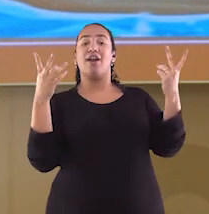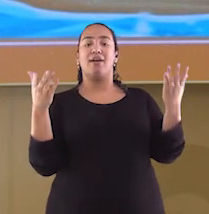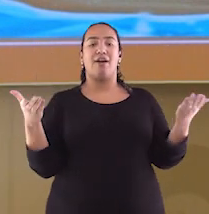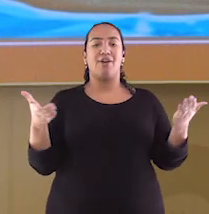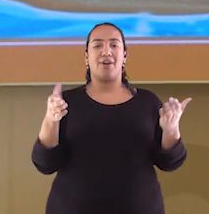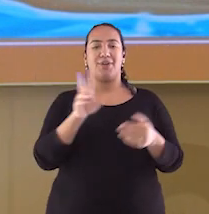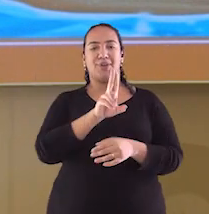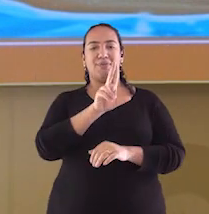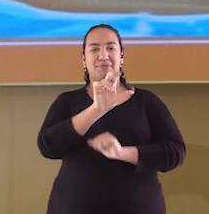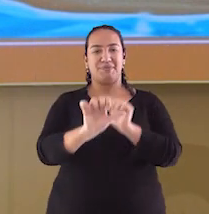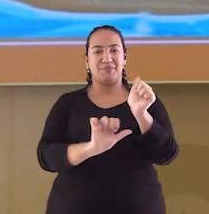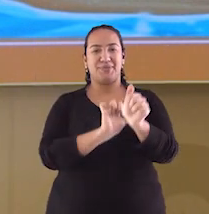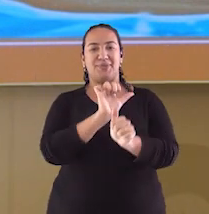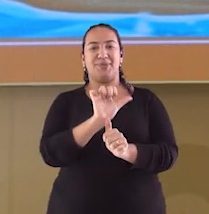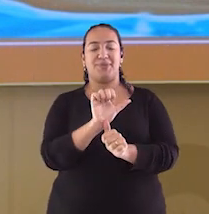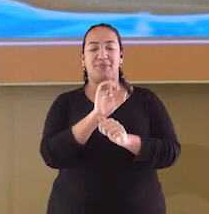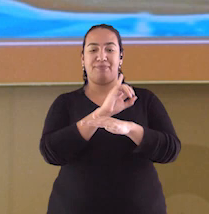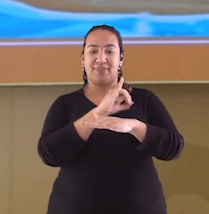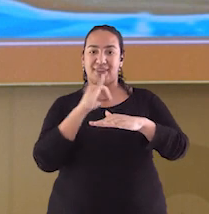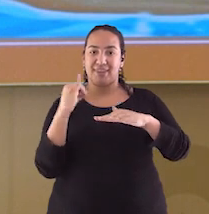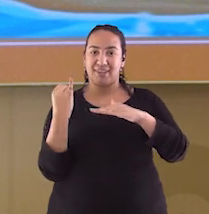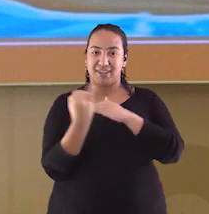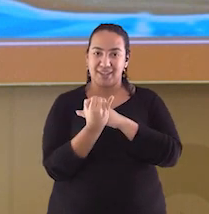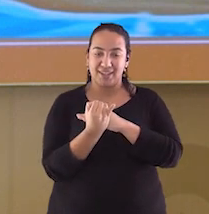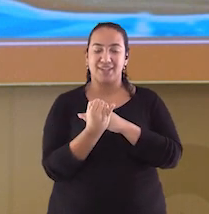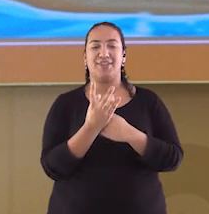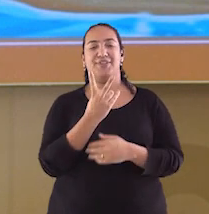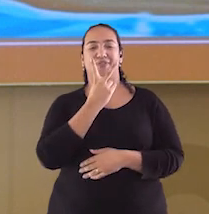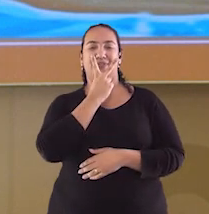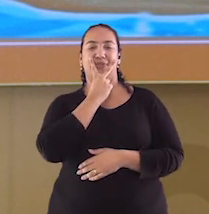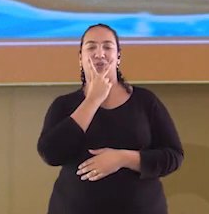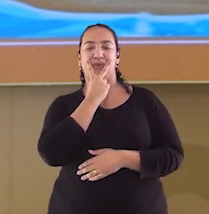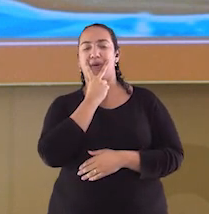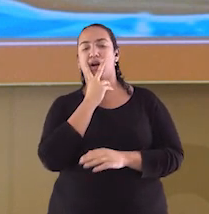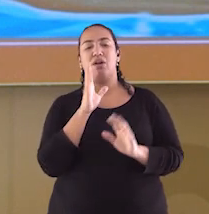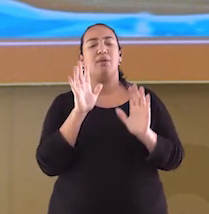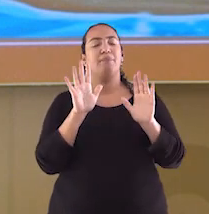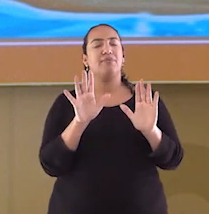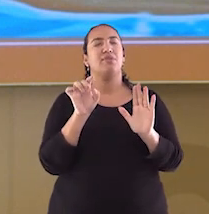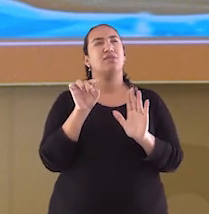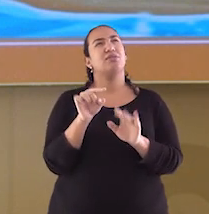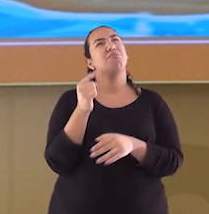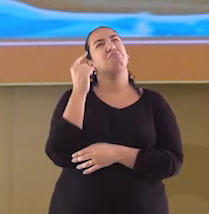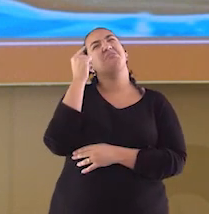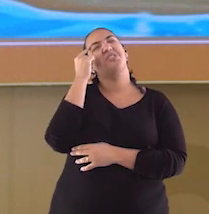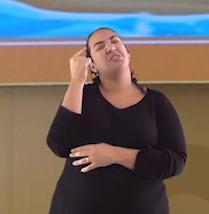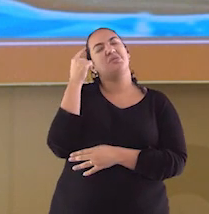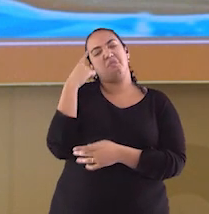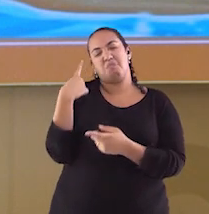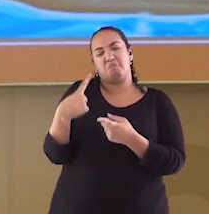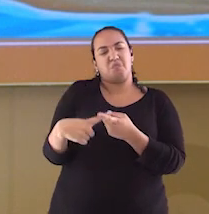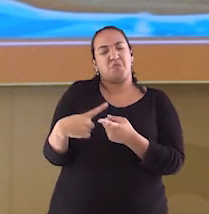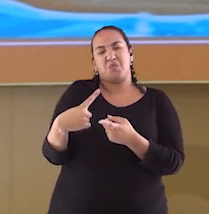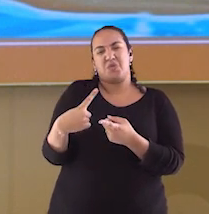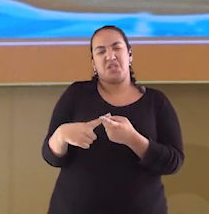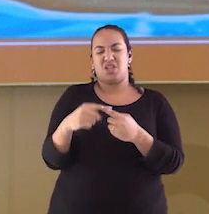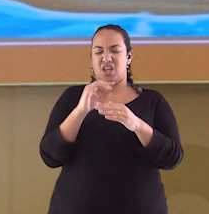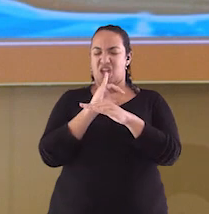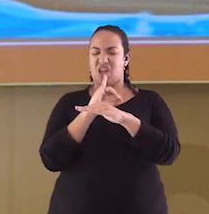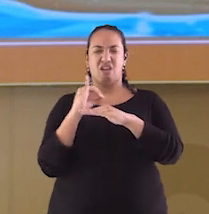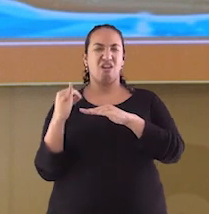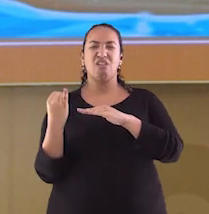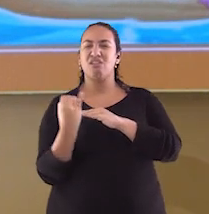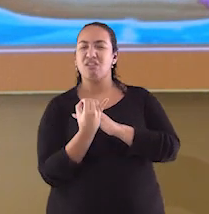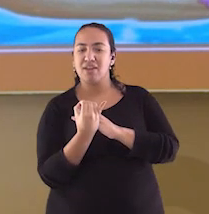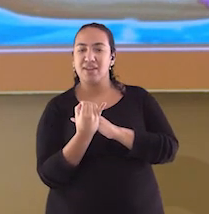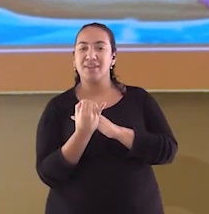do lugar para Ilha de Vitória. Você deve estar se perguntando o porquê de chamar de